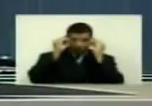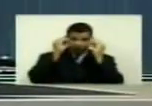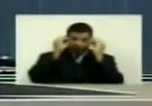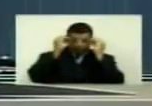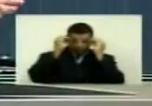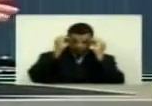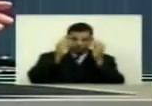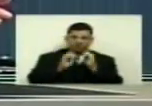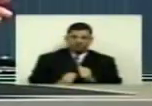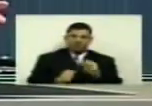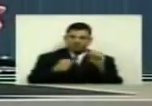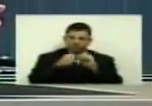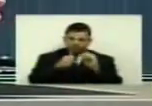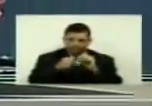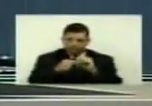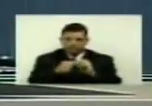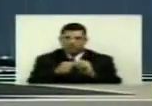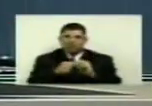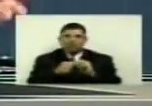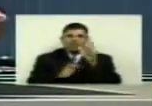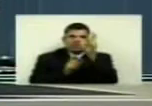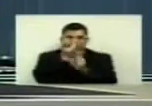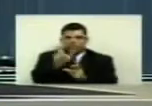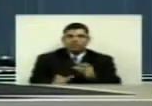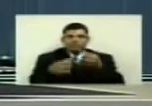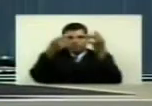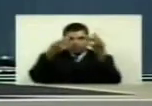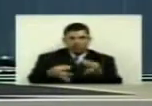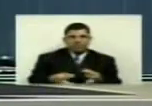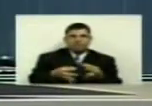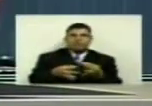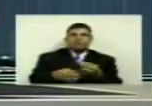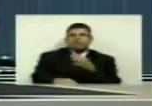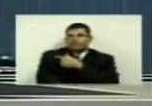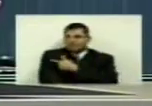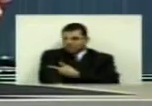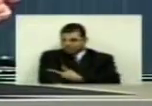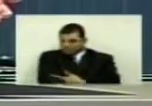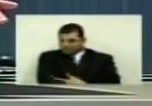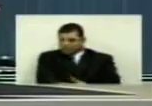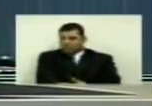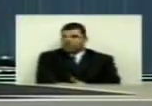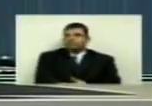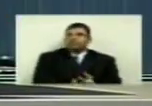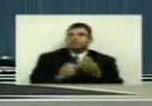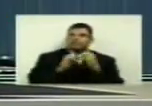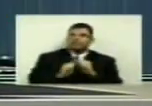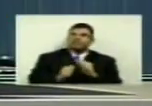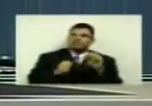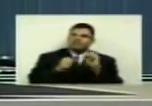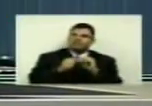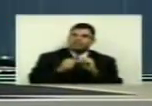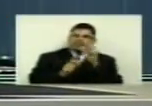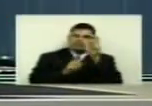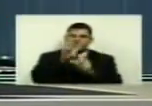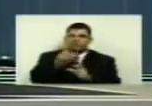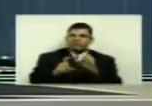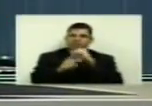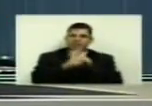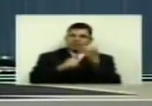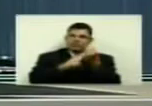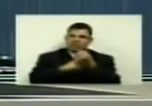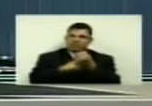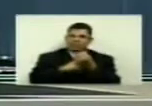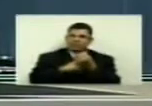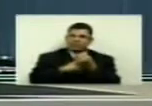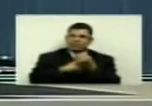aqui, para que a gente possa fazê-la de forma leal, de forma democrática, para que a gente possa fazê-la de forma que a